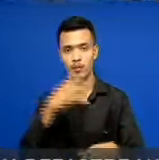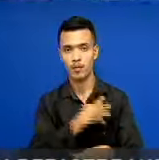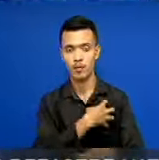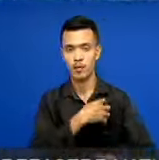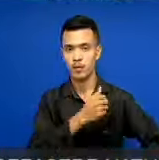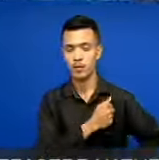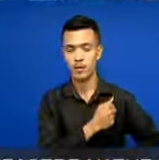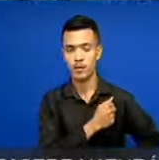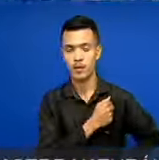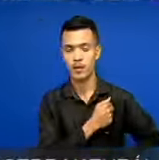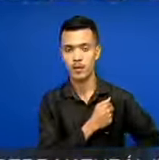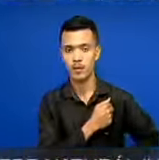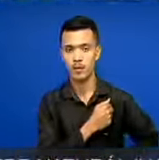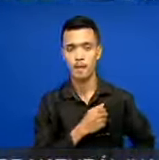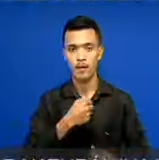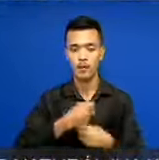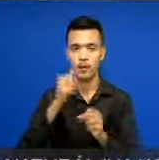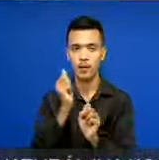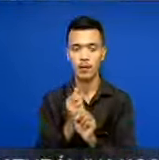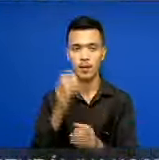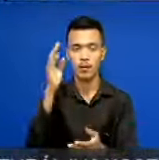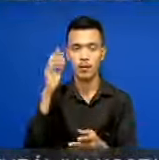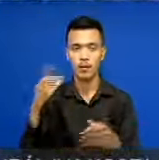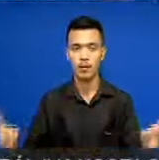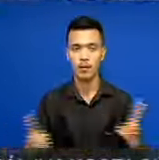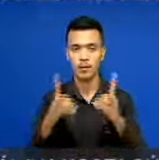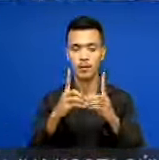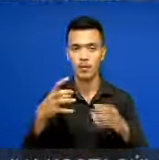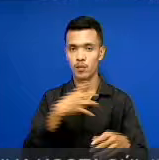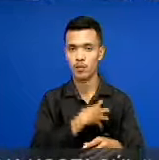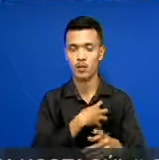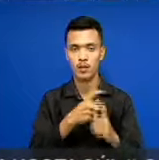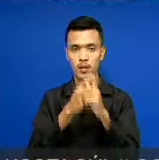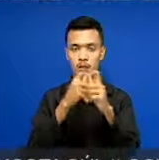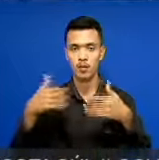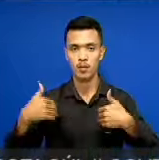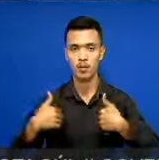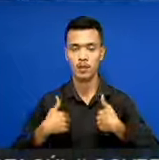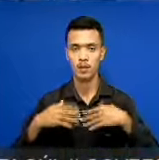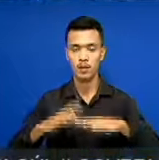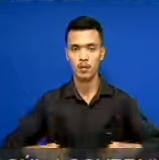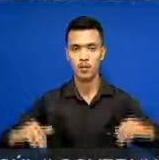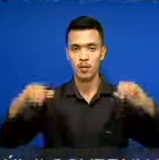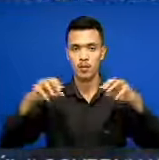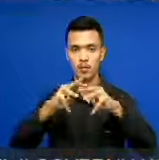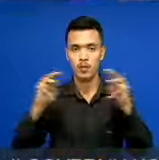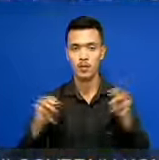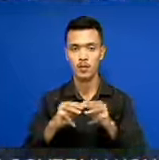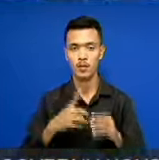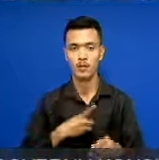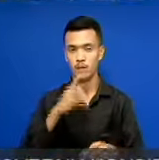Militar FFDTL o dihalo intervenção a soro Serviço Polícia Trânsito e a área Estadio Municipal Dili to a